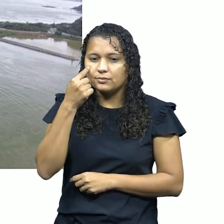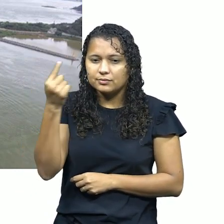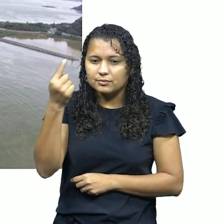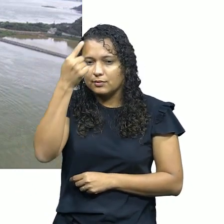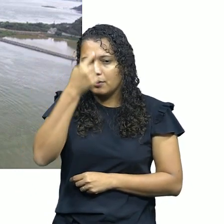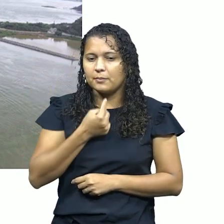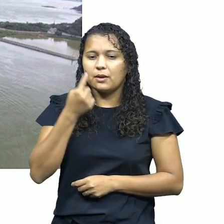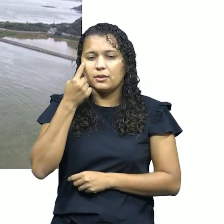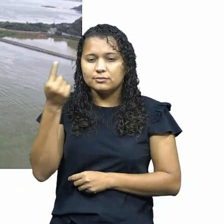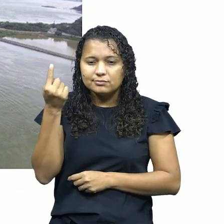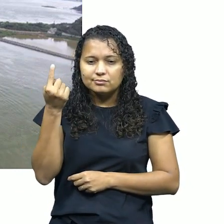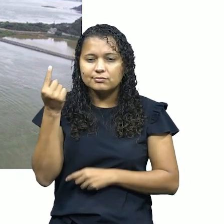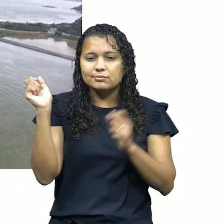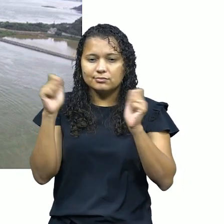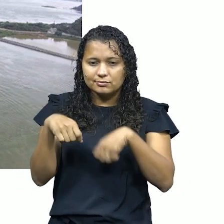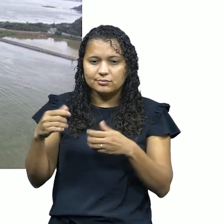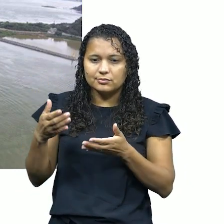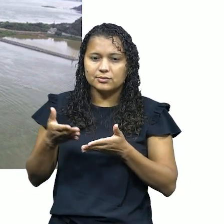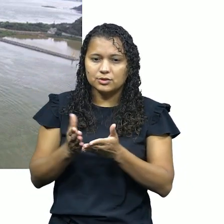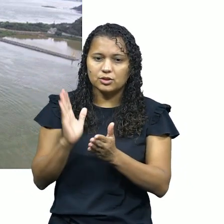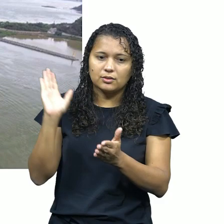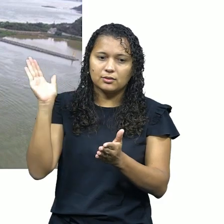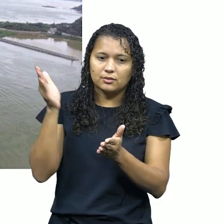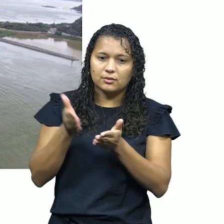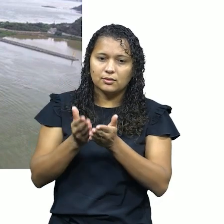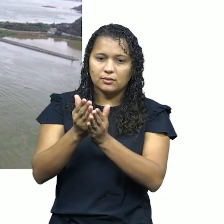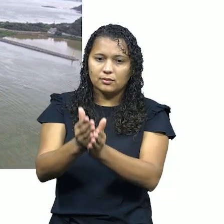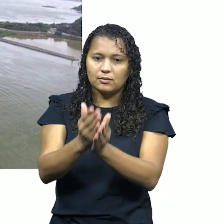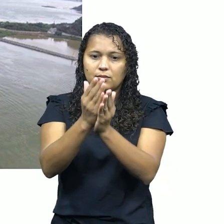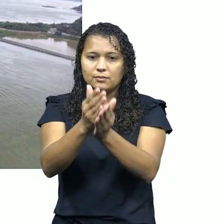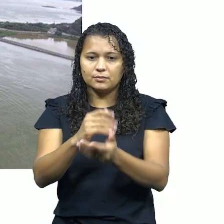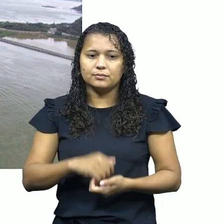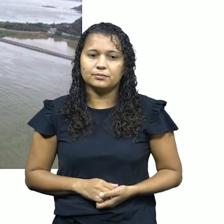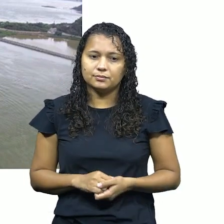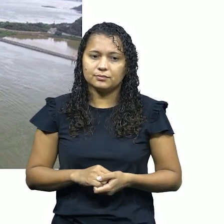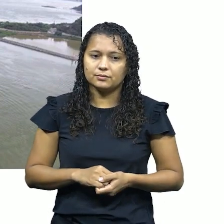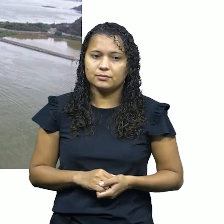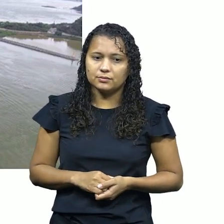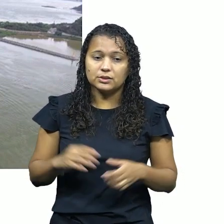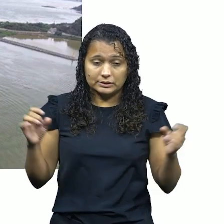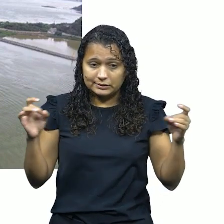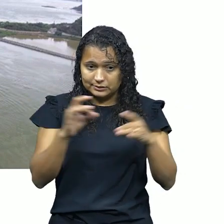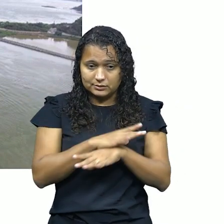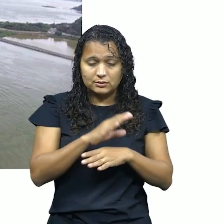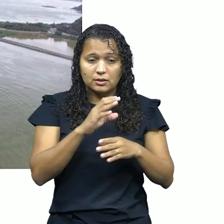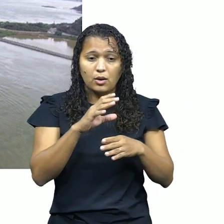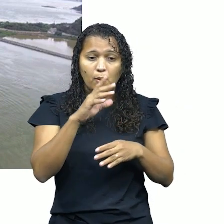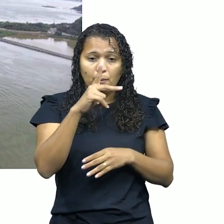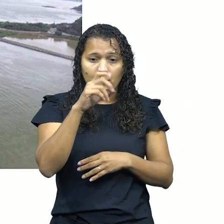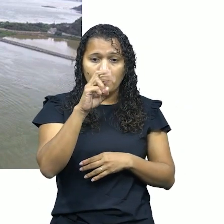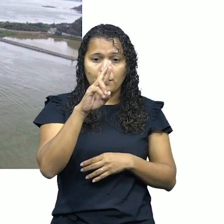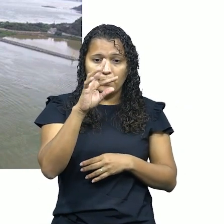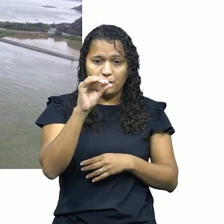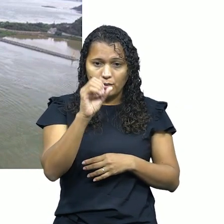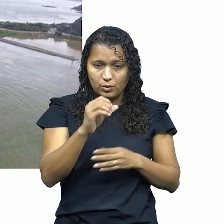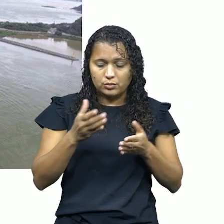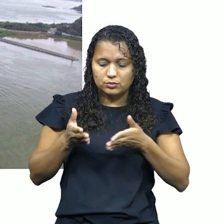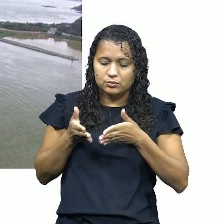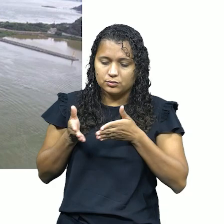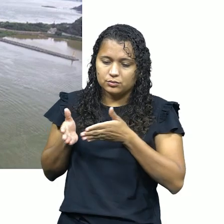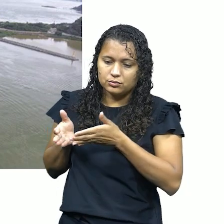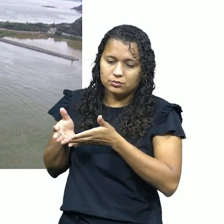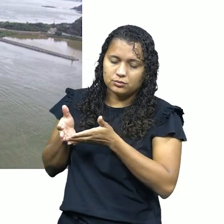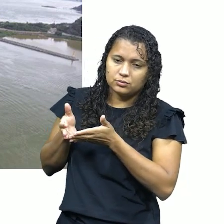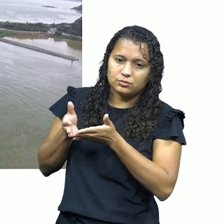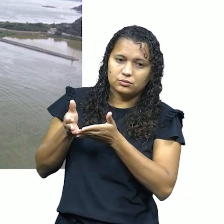navio que já está, na verdade, saindo do porto, né, então ele está passando pela bacia de evolução e entrando